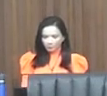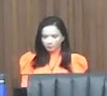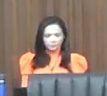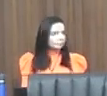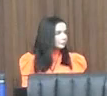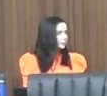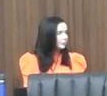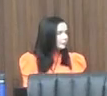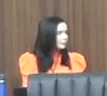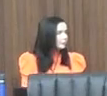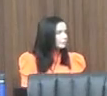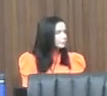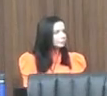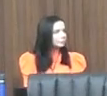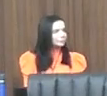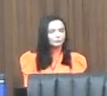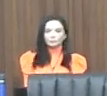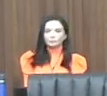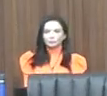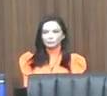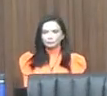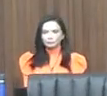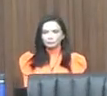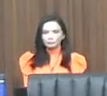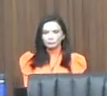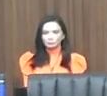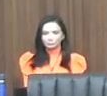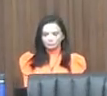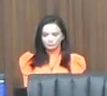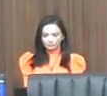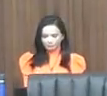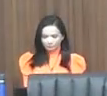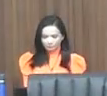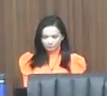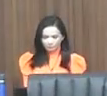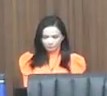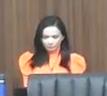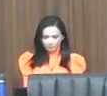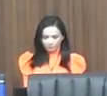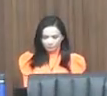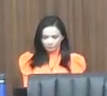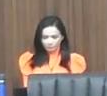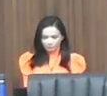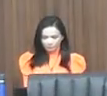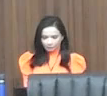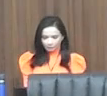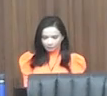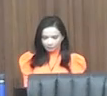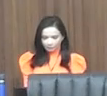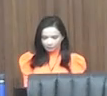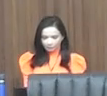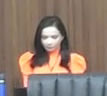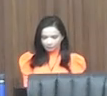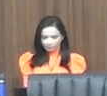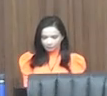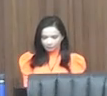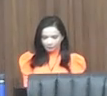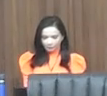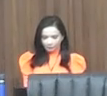Deputado delegado Pérez, com a palavra deputado delegado Pérez, que estava escrito no pequeno expediente.